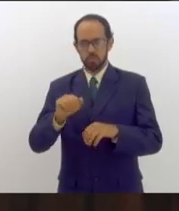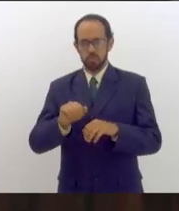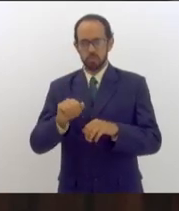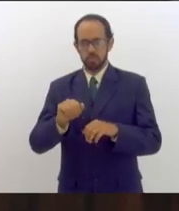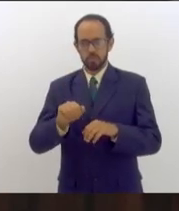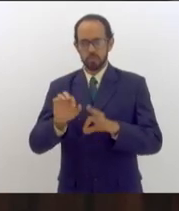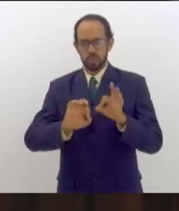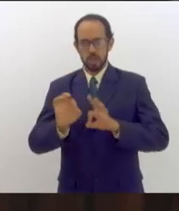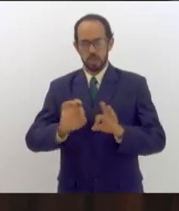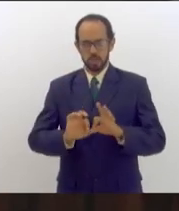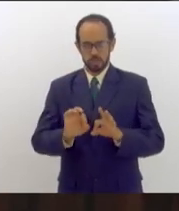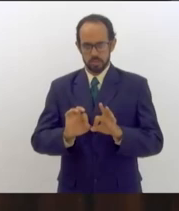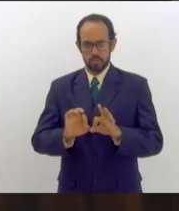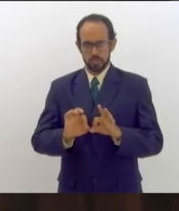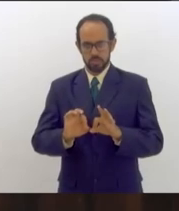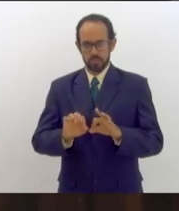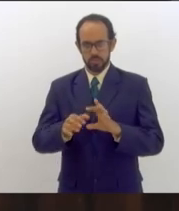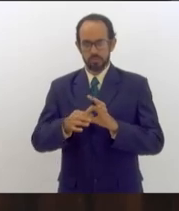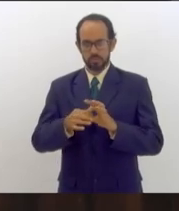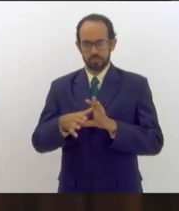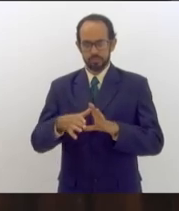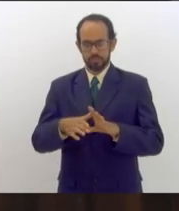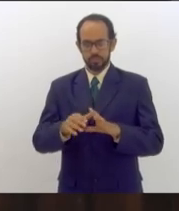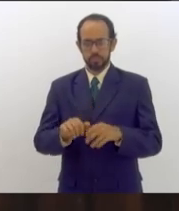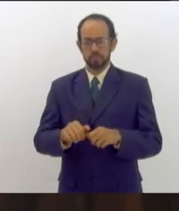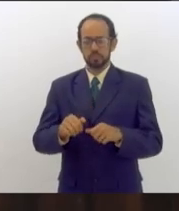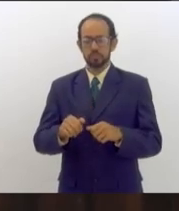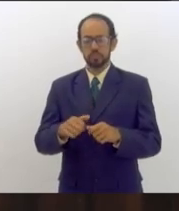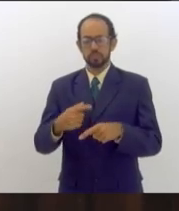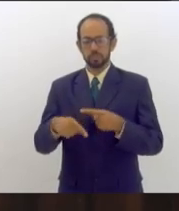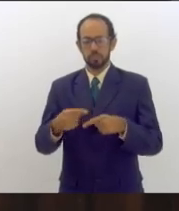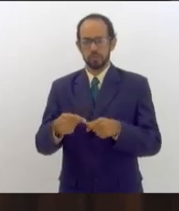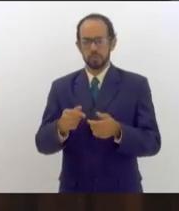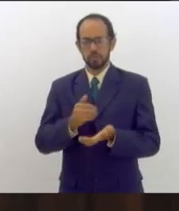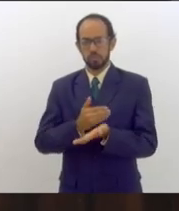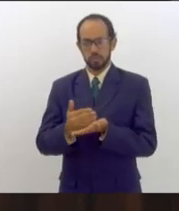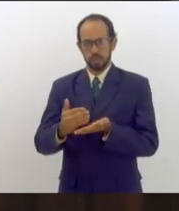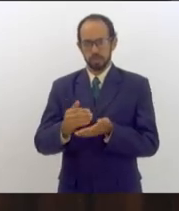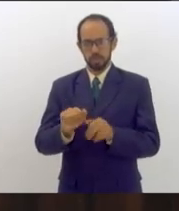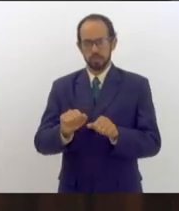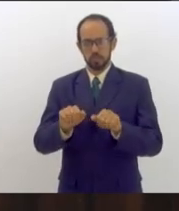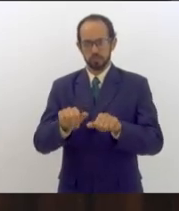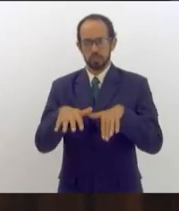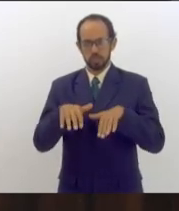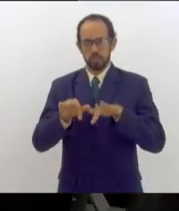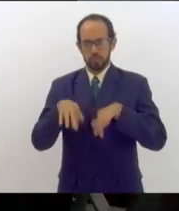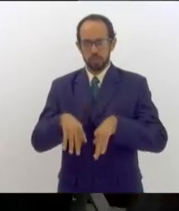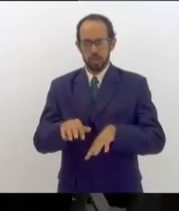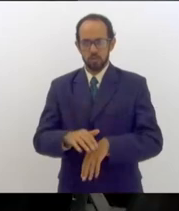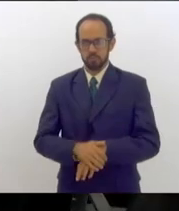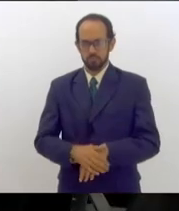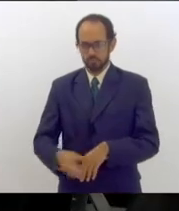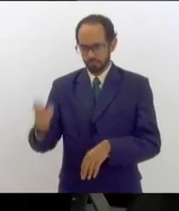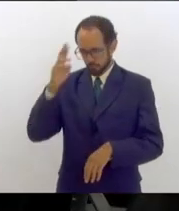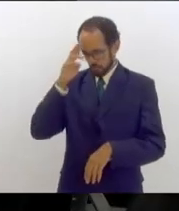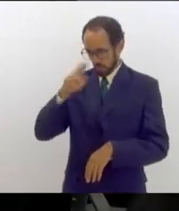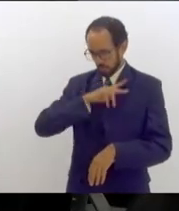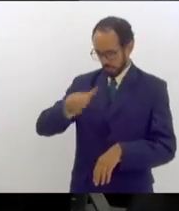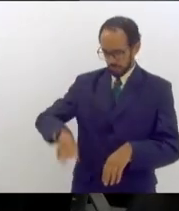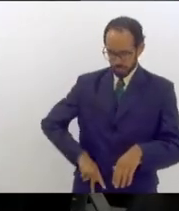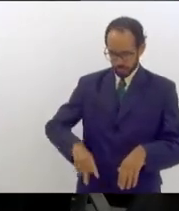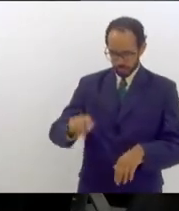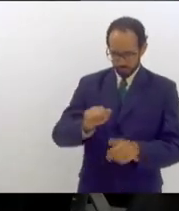pela ordem concedido e logo em seguida passa o expediente final senhora presidente